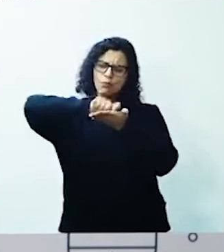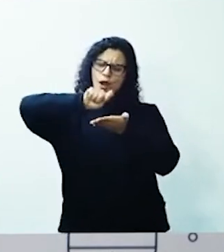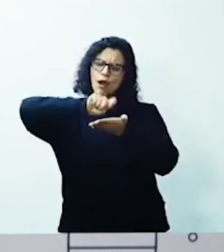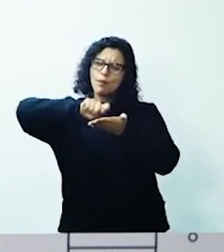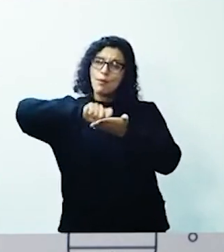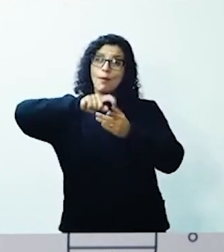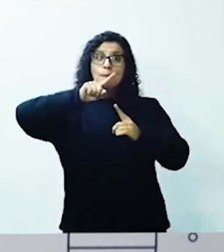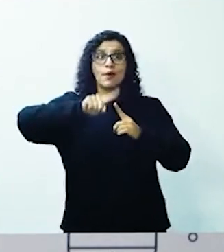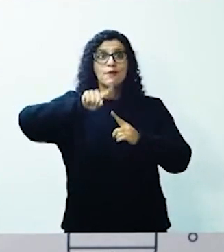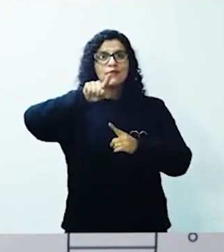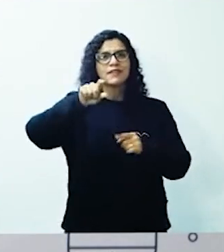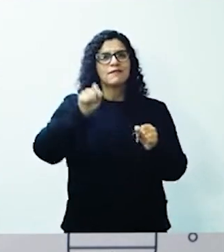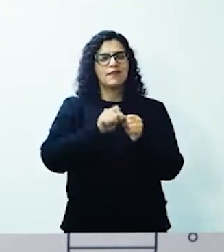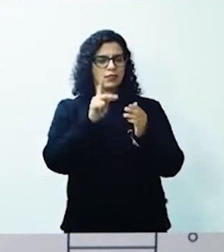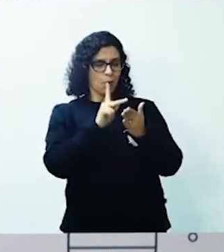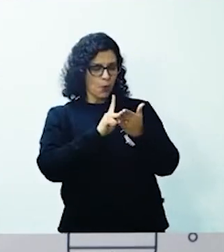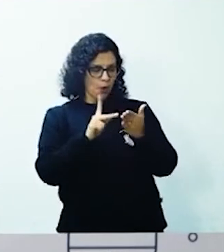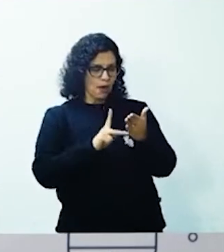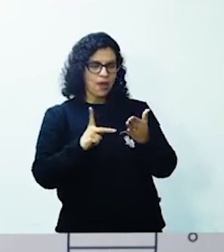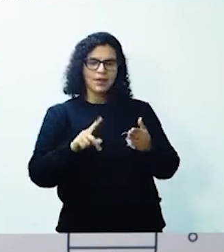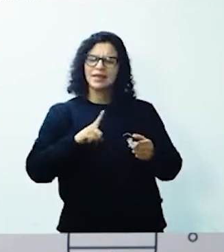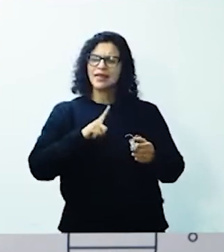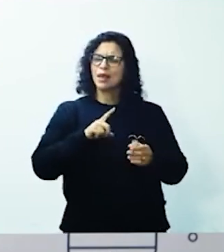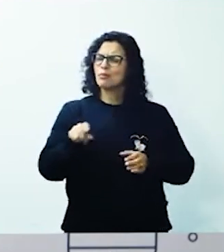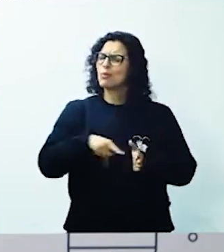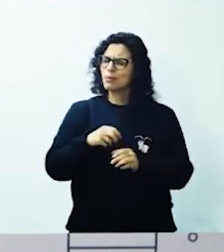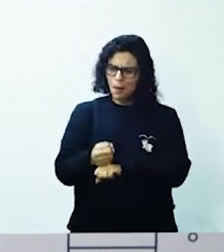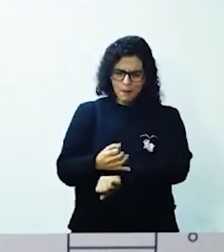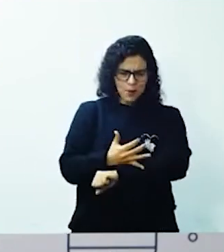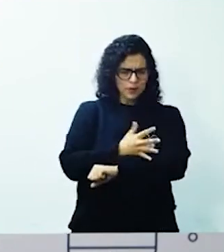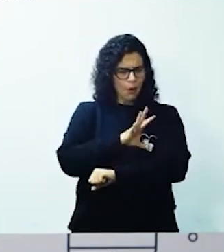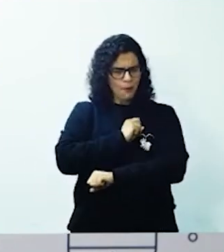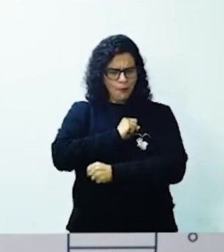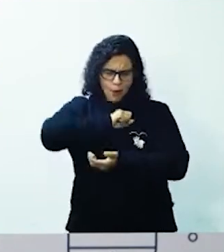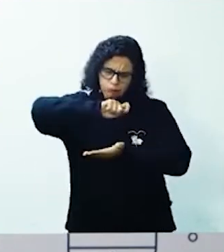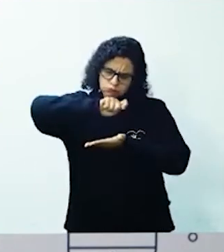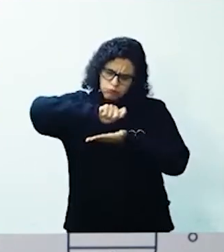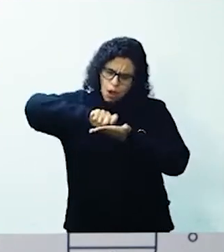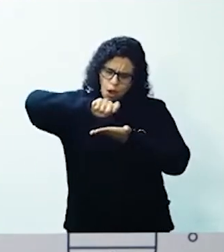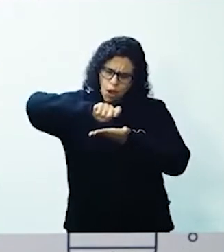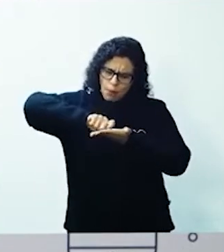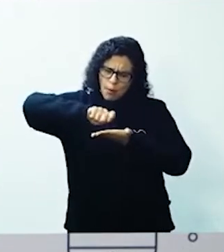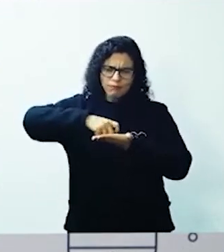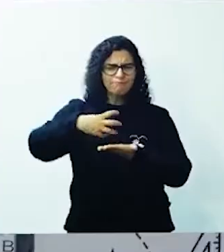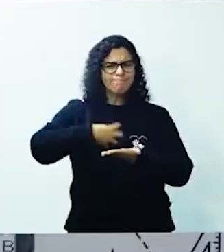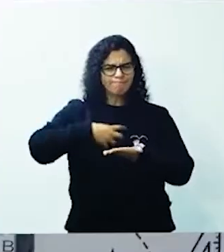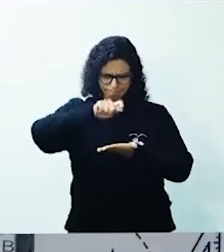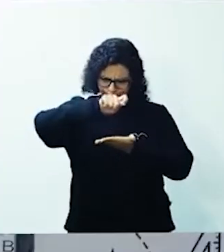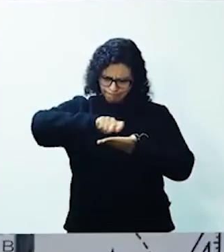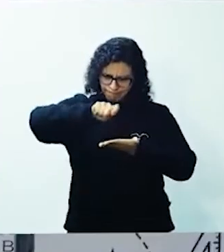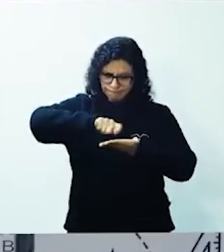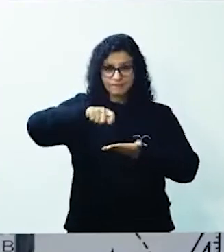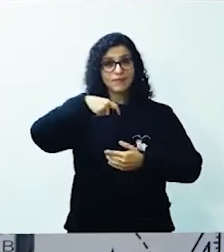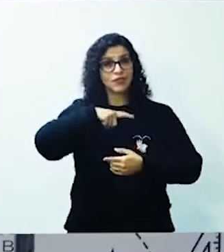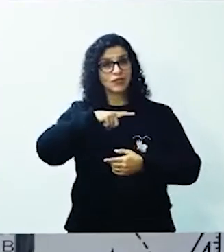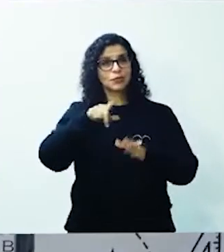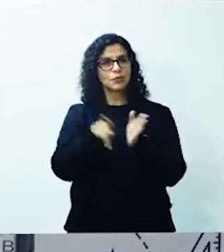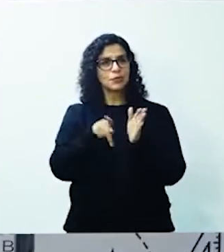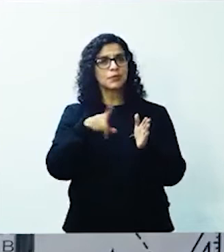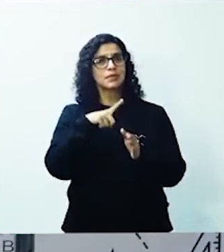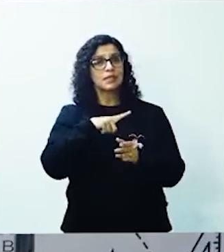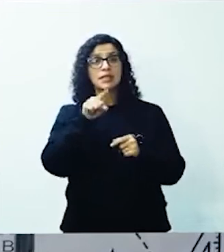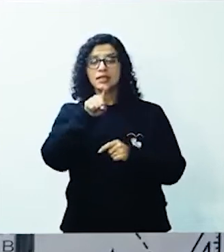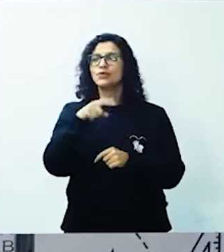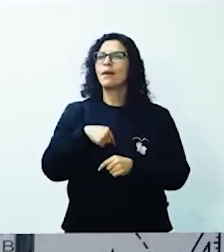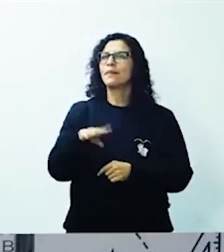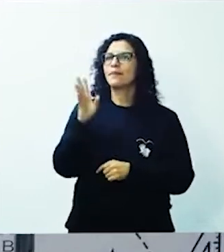Porque quando você faz um poema, às vezes você coloca tanto amor naquilo que você está fazendo, tanto sentimento naquilo que você está escrevendo,